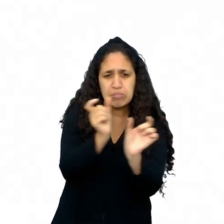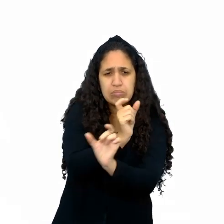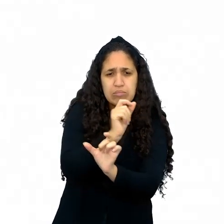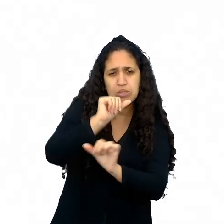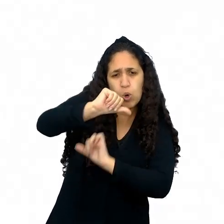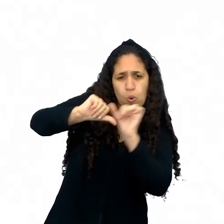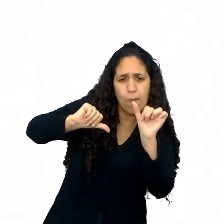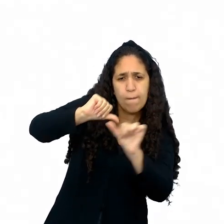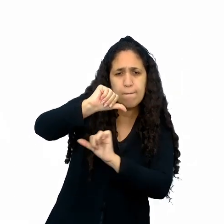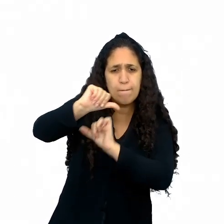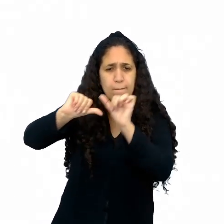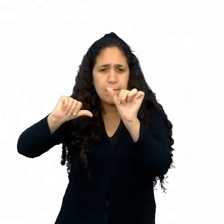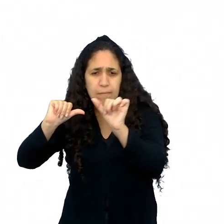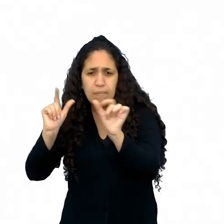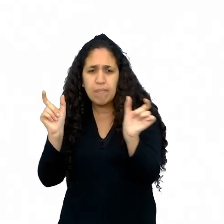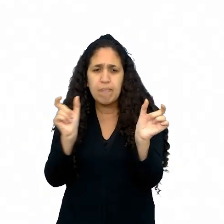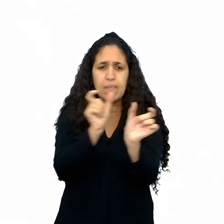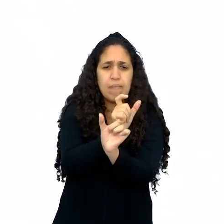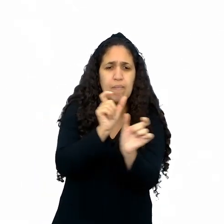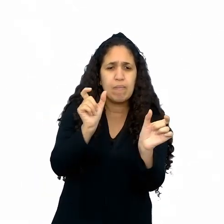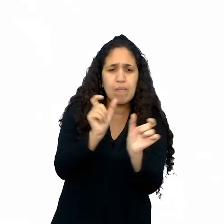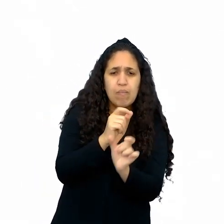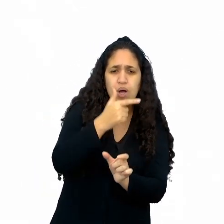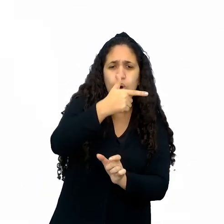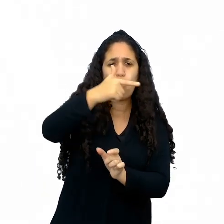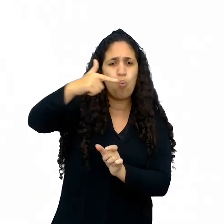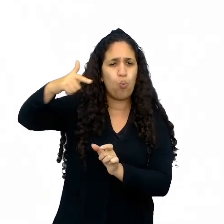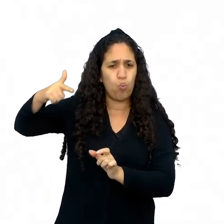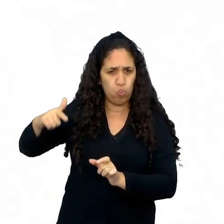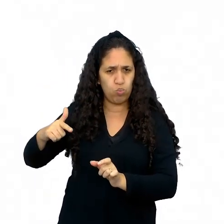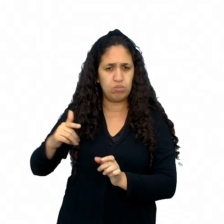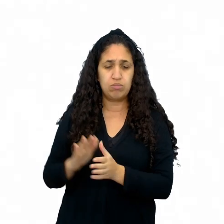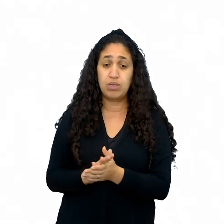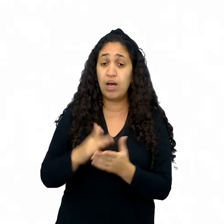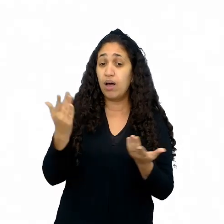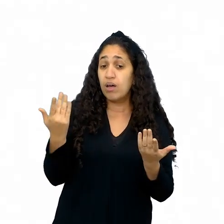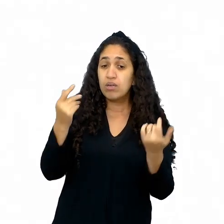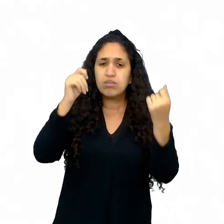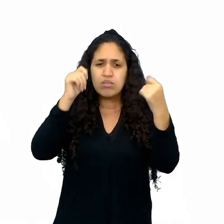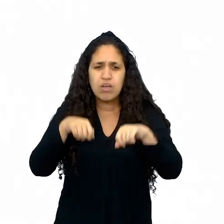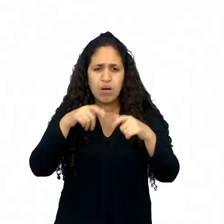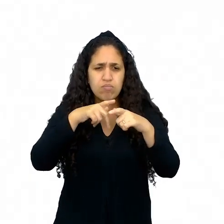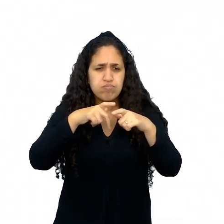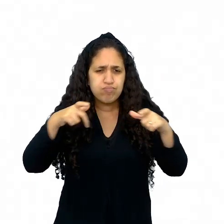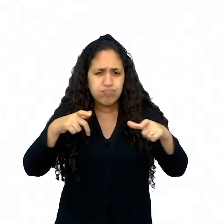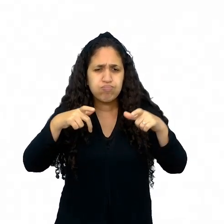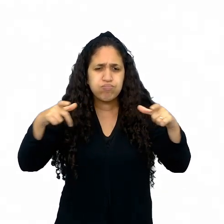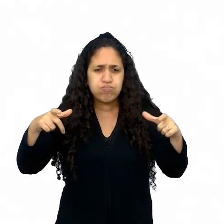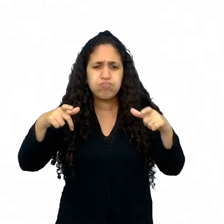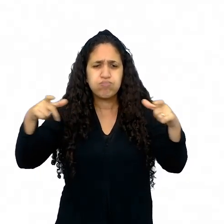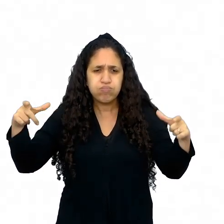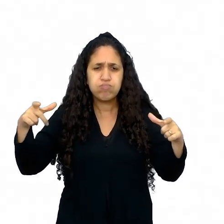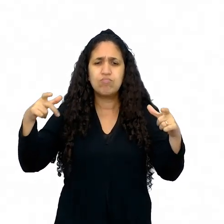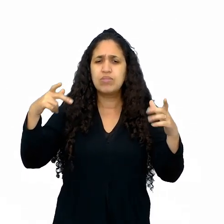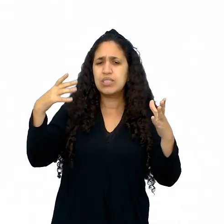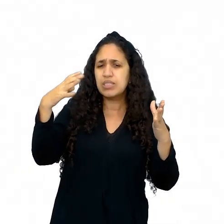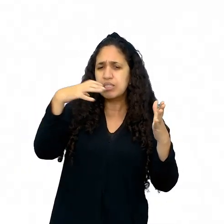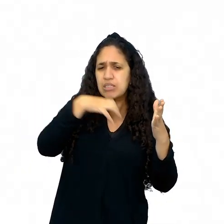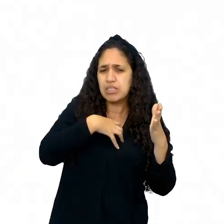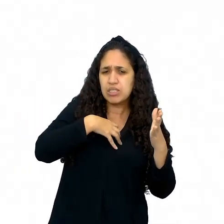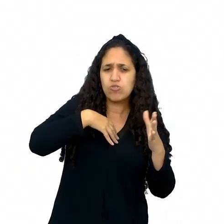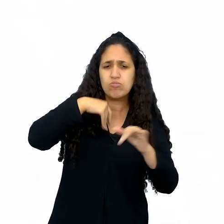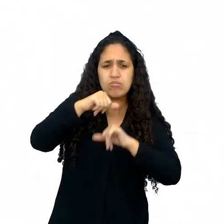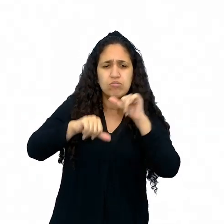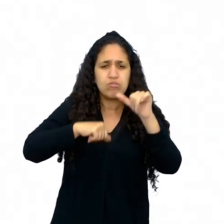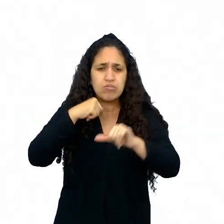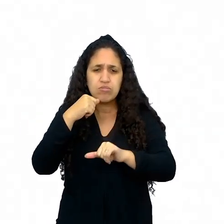e contraposição de palavras, dentre outros, para ampliar as possibilidades de construção de sentidos e de uso